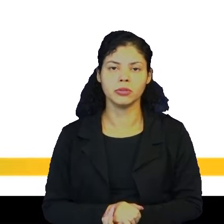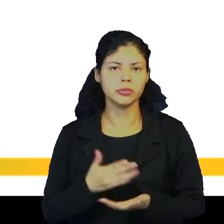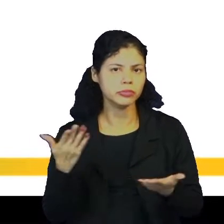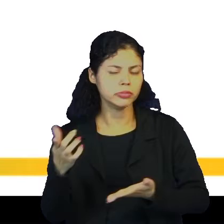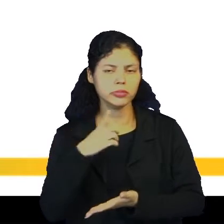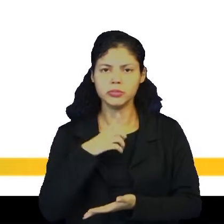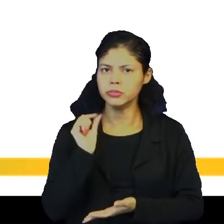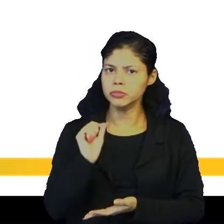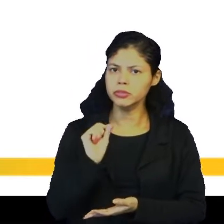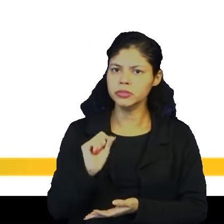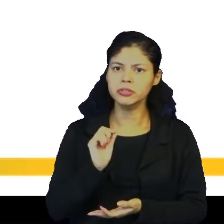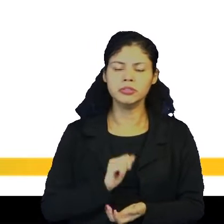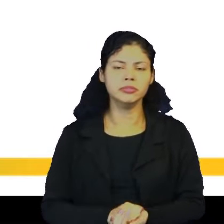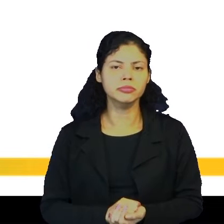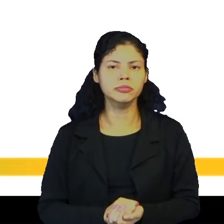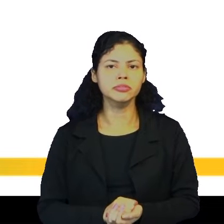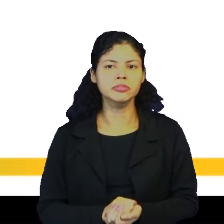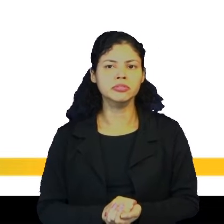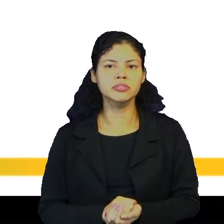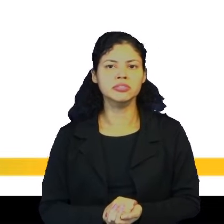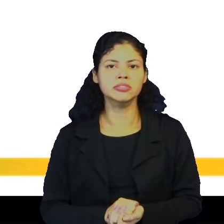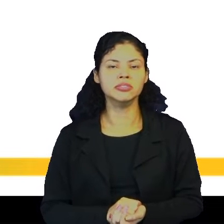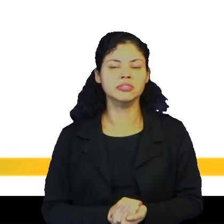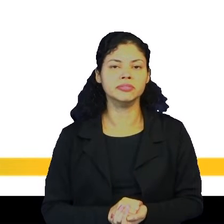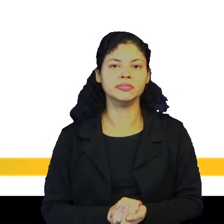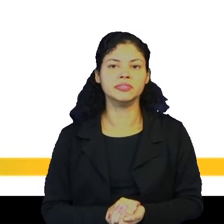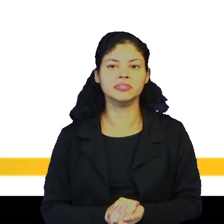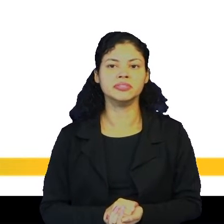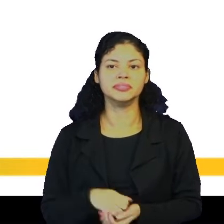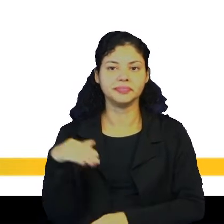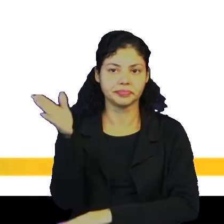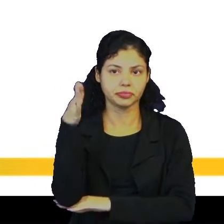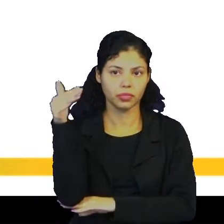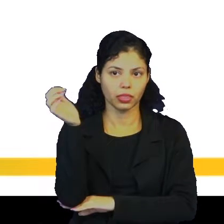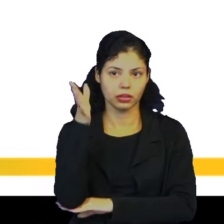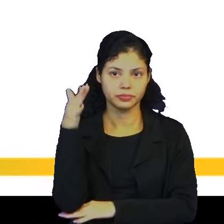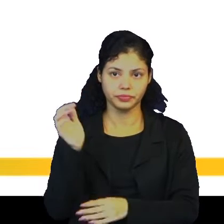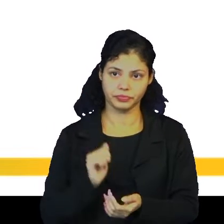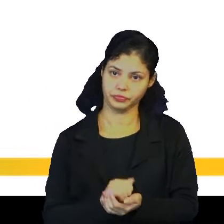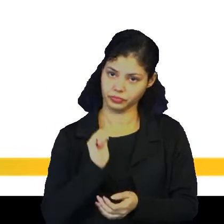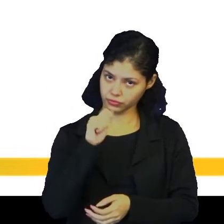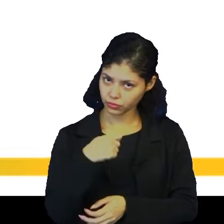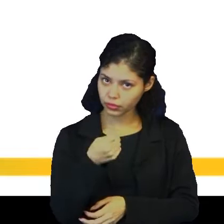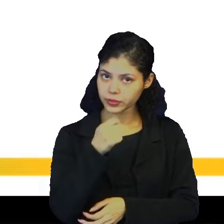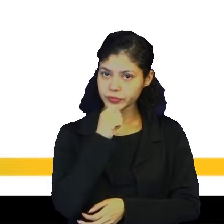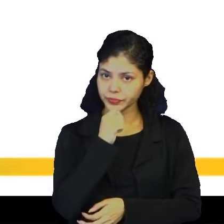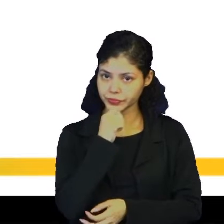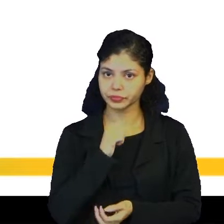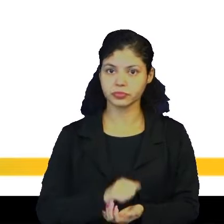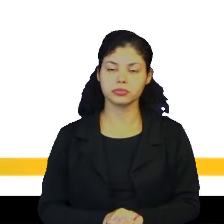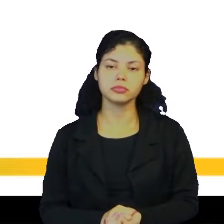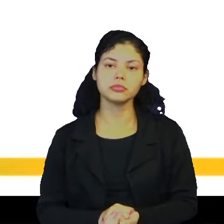Então a gente tem aqui, a bandeira da ONU, o símbolo.